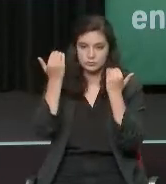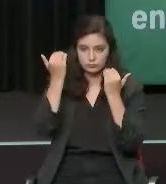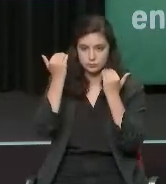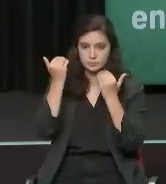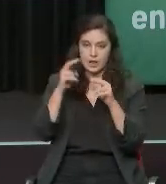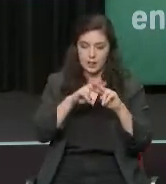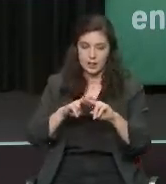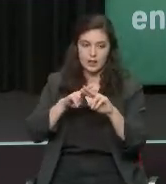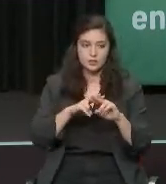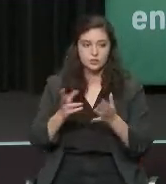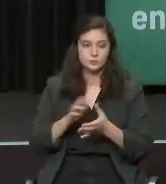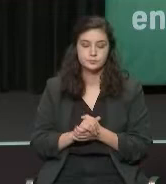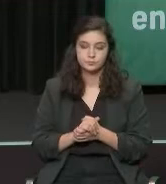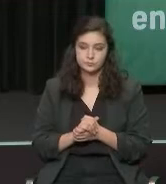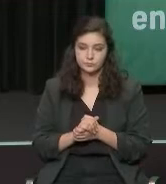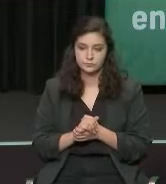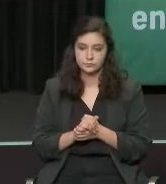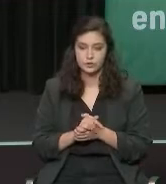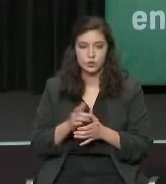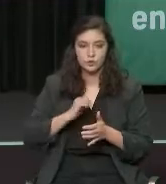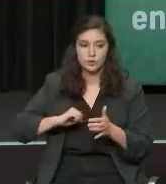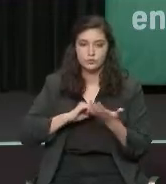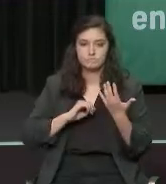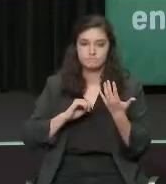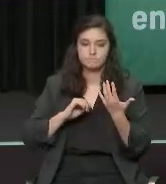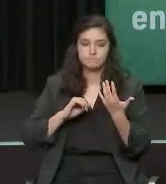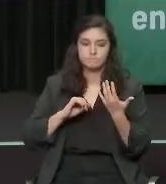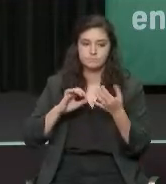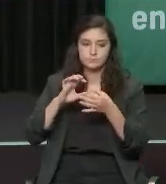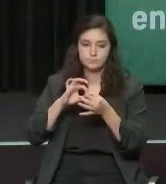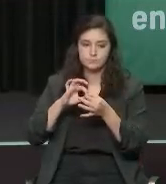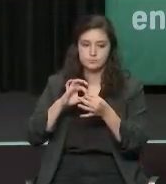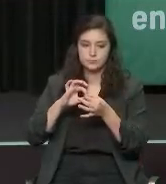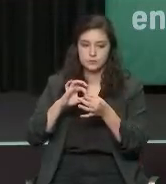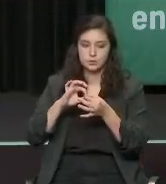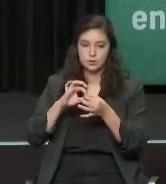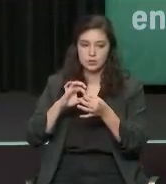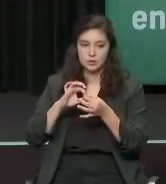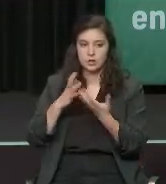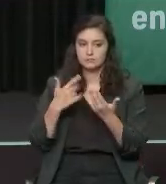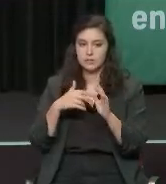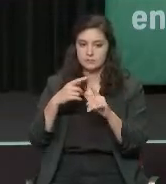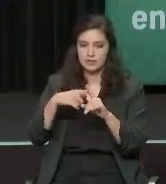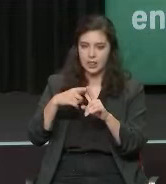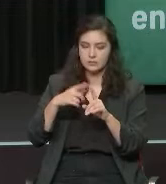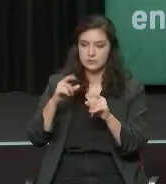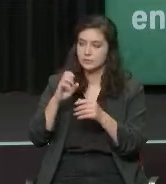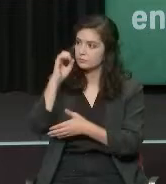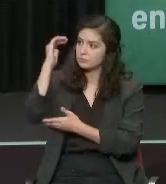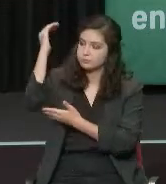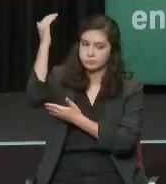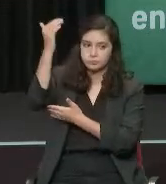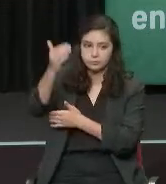concebemos um sistema com análise de dados. O nosso satélite mede temperatura e a